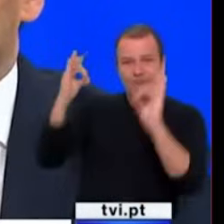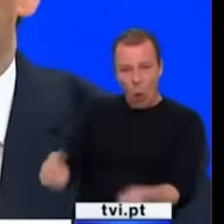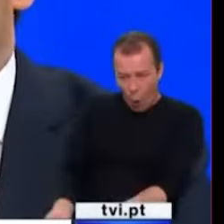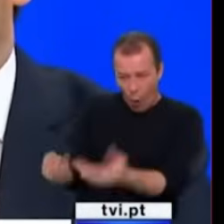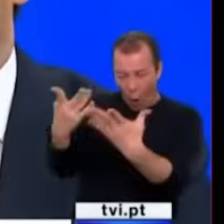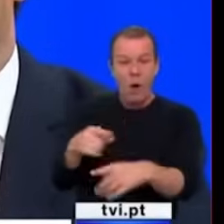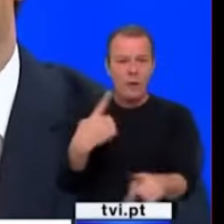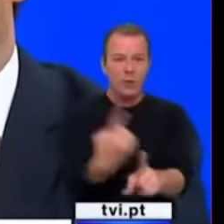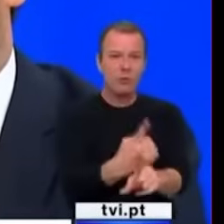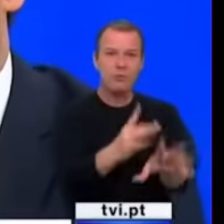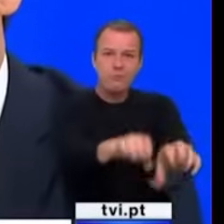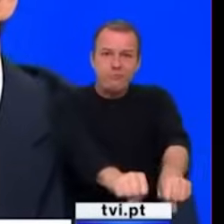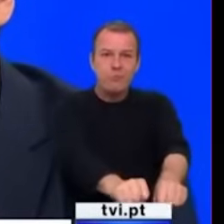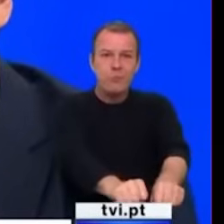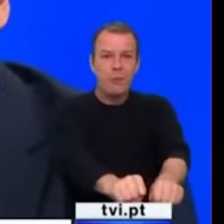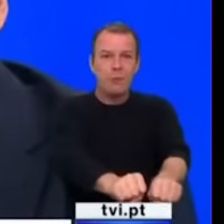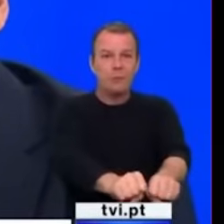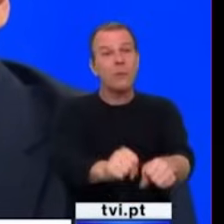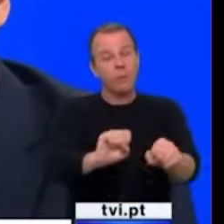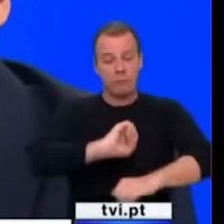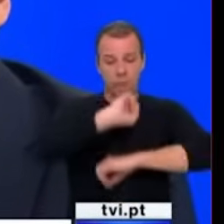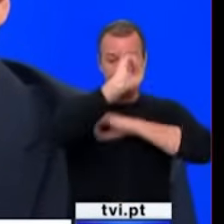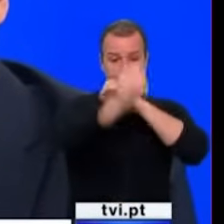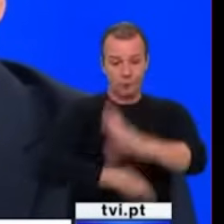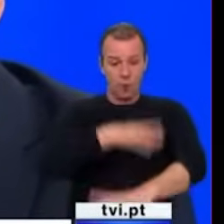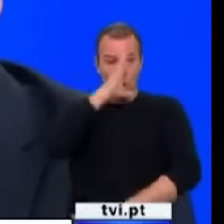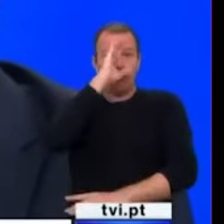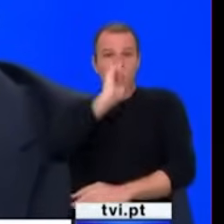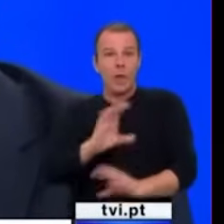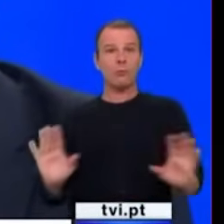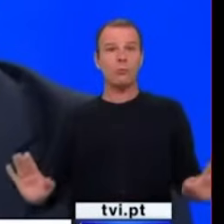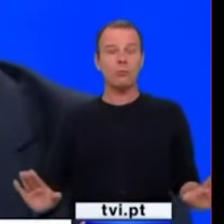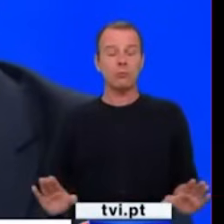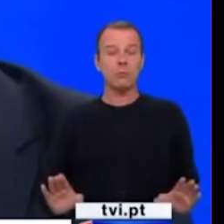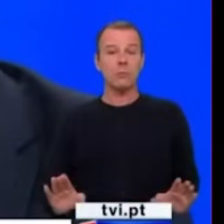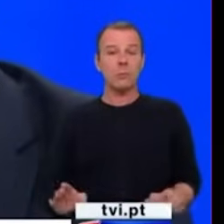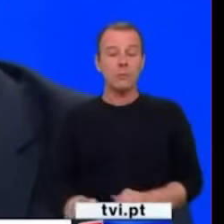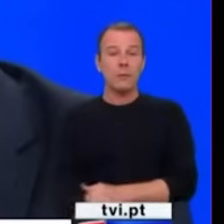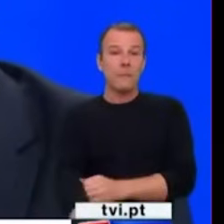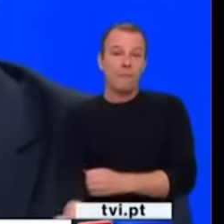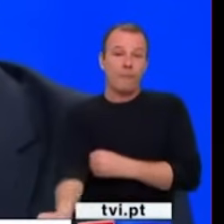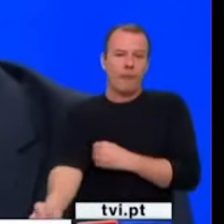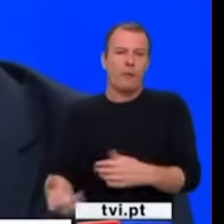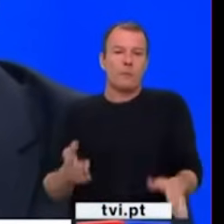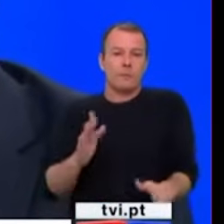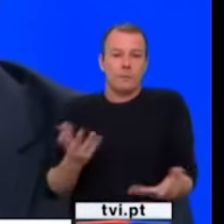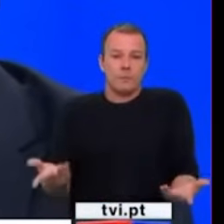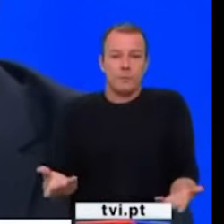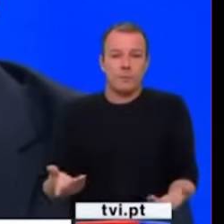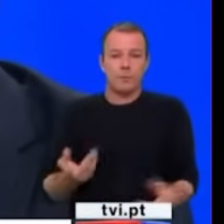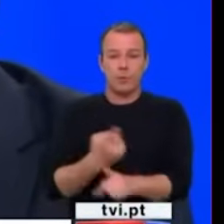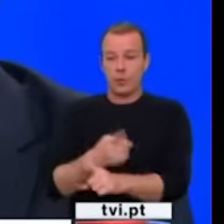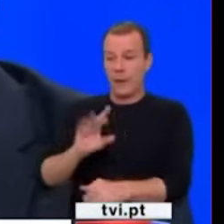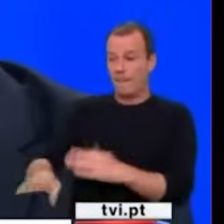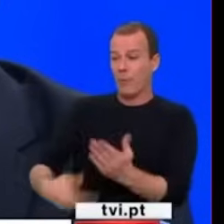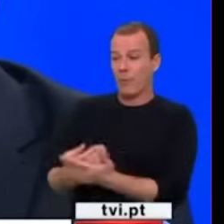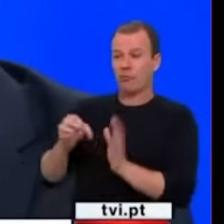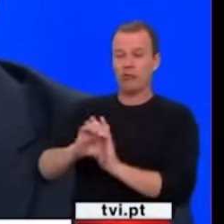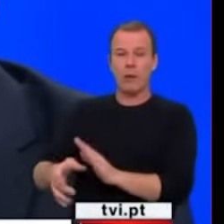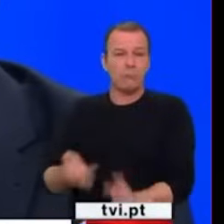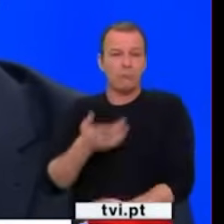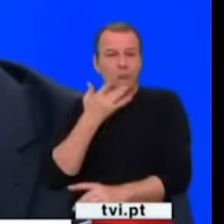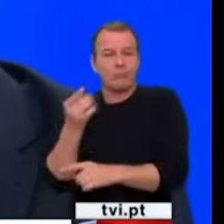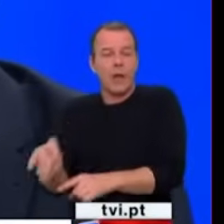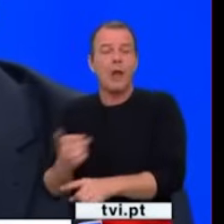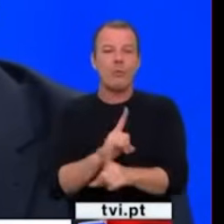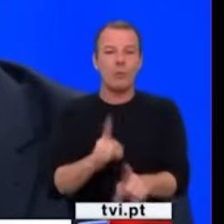bens que foram arrestados foram congelados passam a favor do Estado sen não teríamos uma situação caric com a proposta do do arrestar